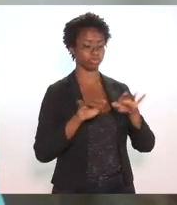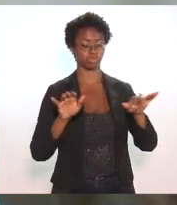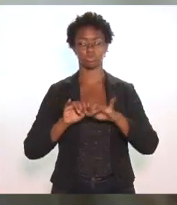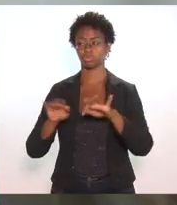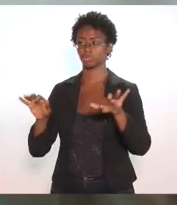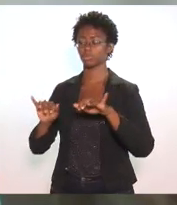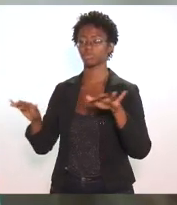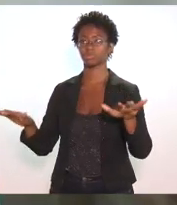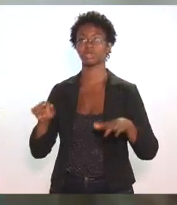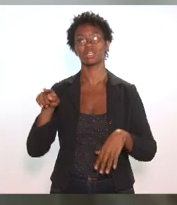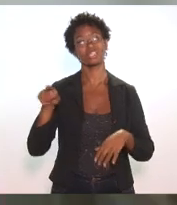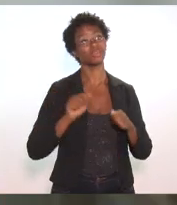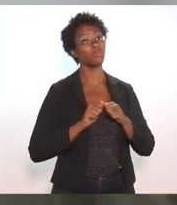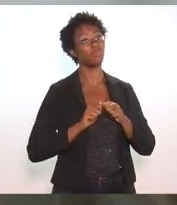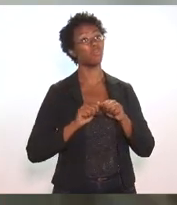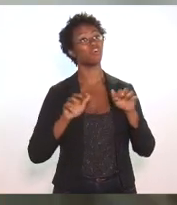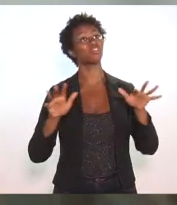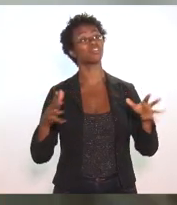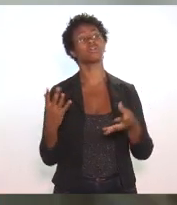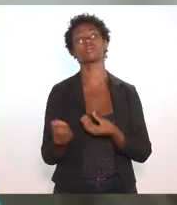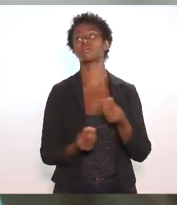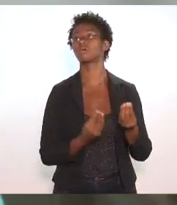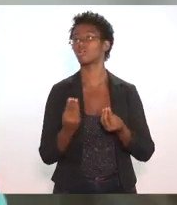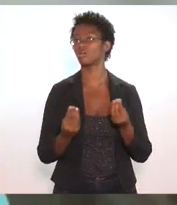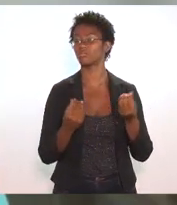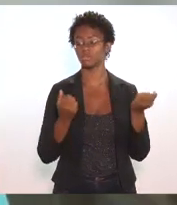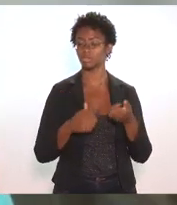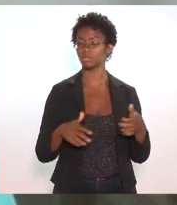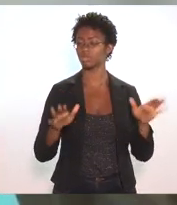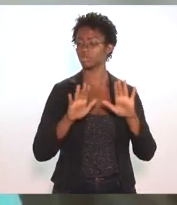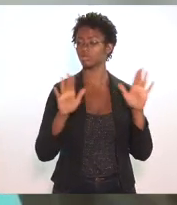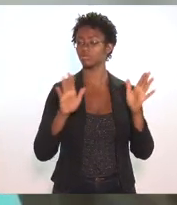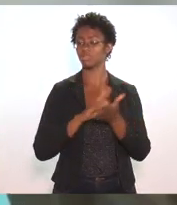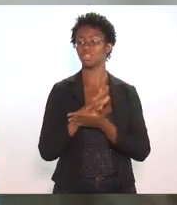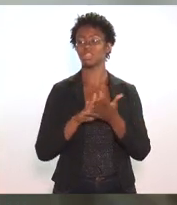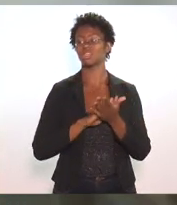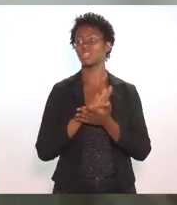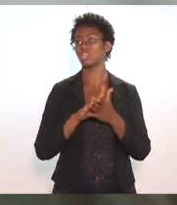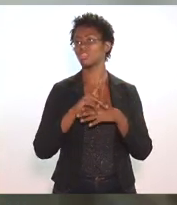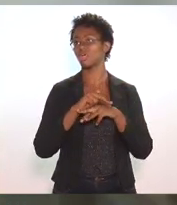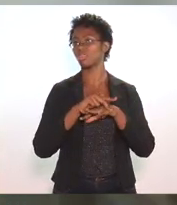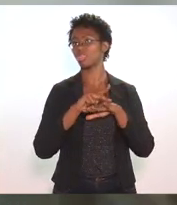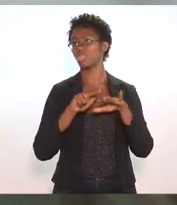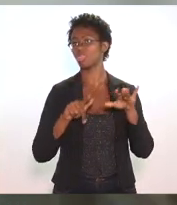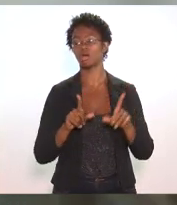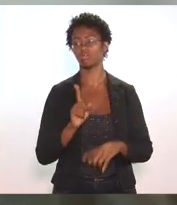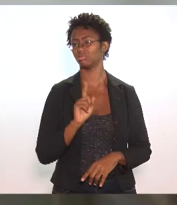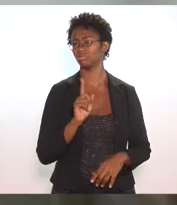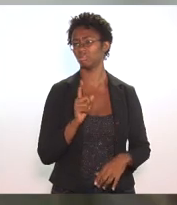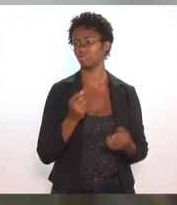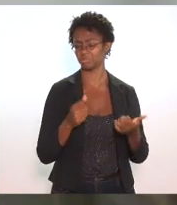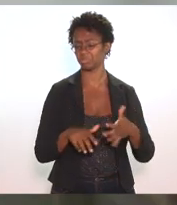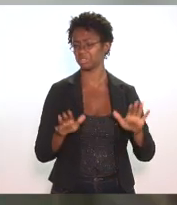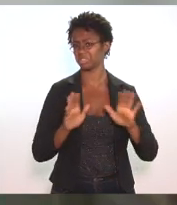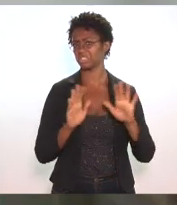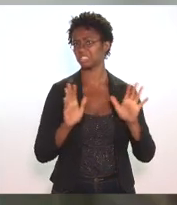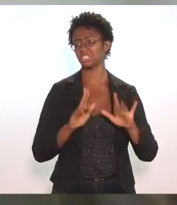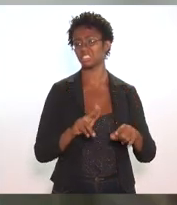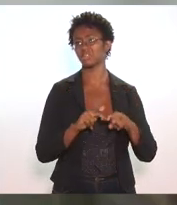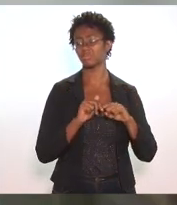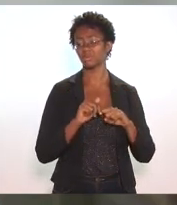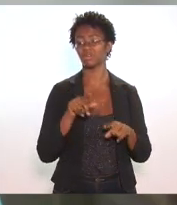E para ele se multiplicar, ele não precisa criar nem variantes, deputada Mônica Francisco.